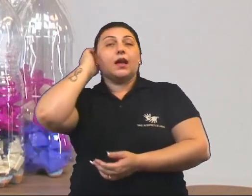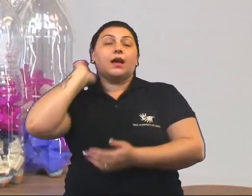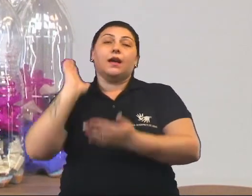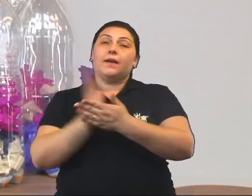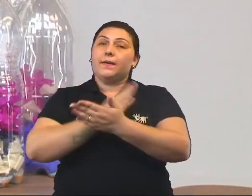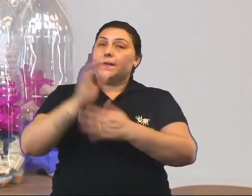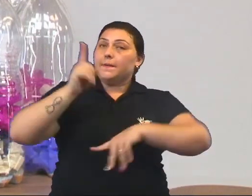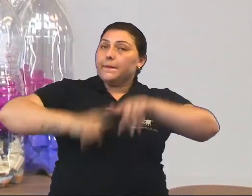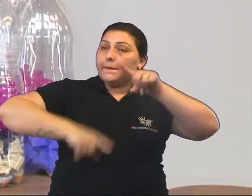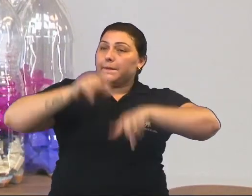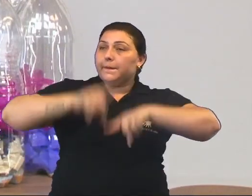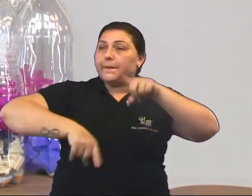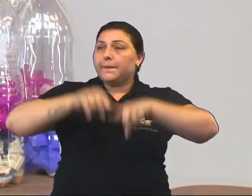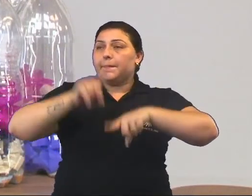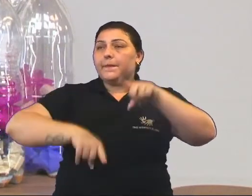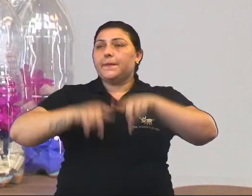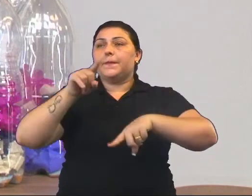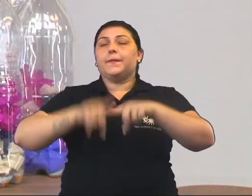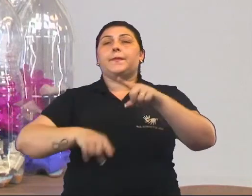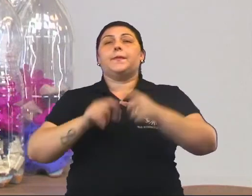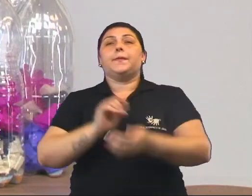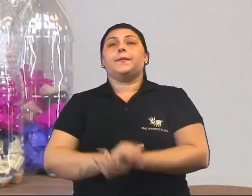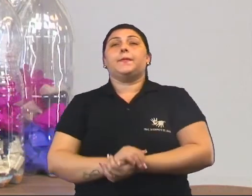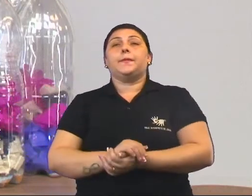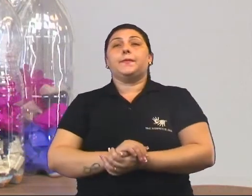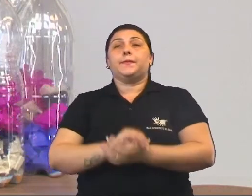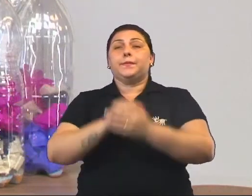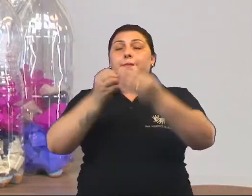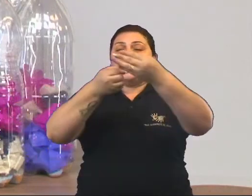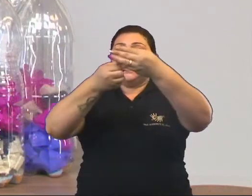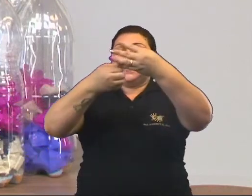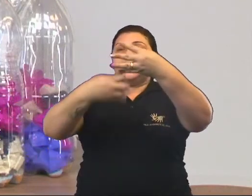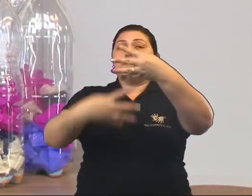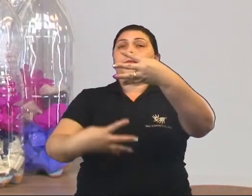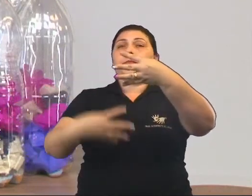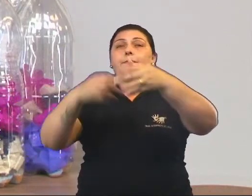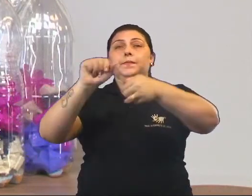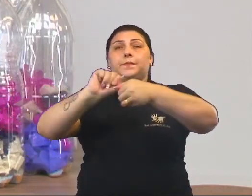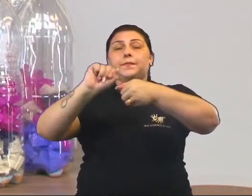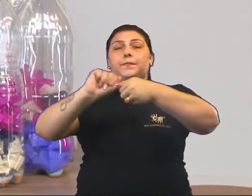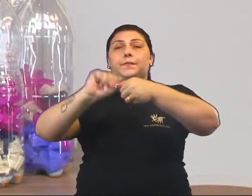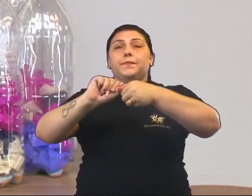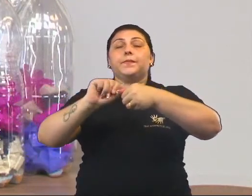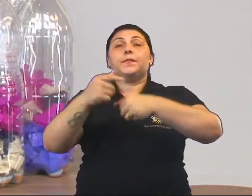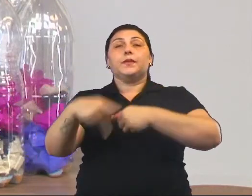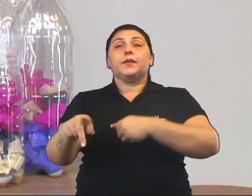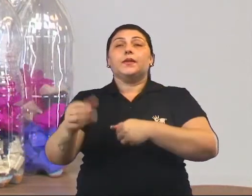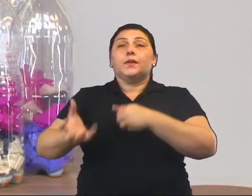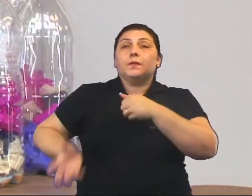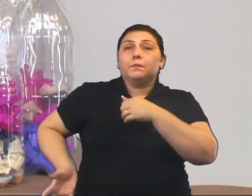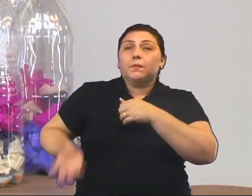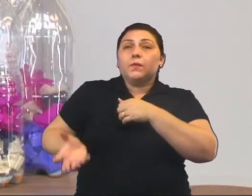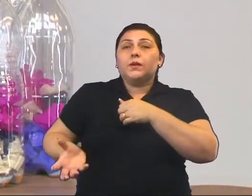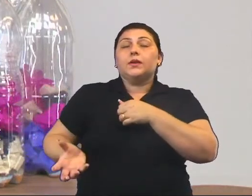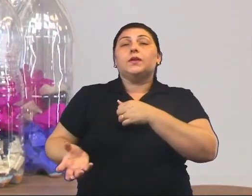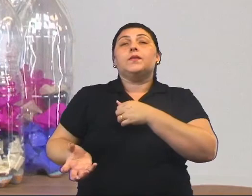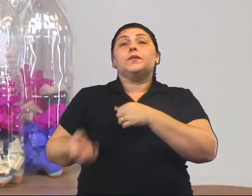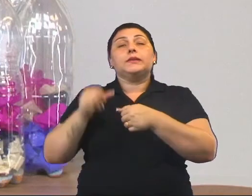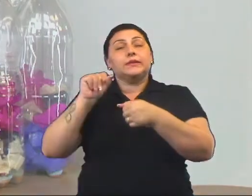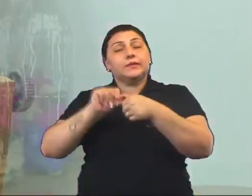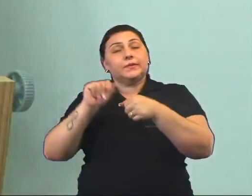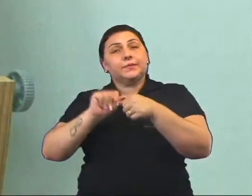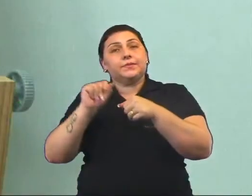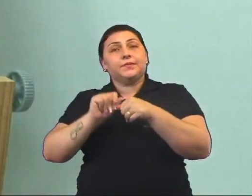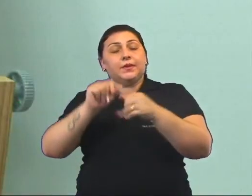algum dos materiais, de algum dos materiais da lista necessário para fazer o seu boliche, quando você